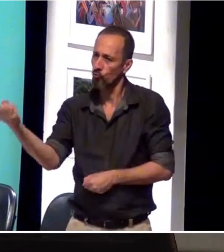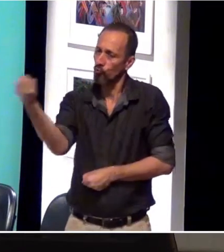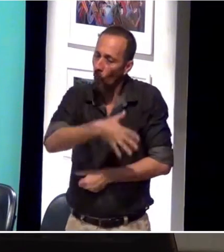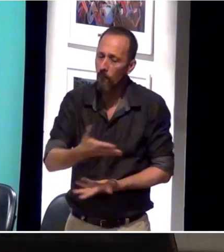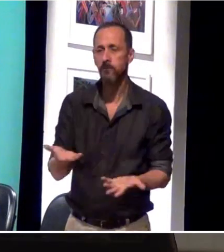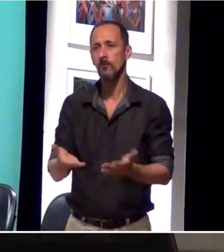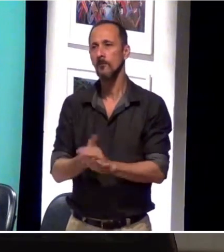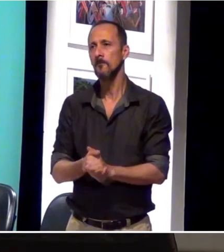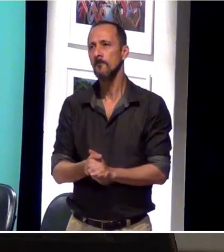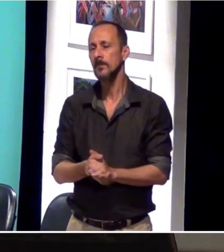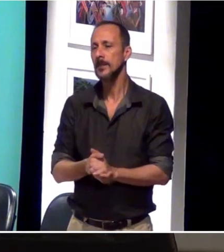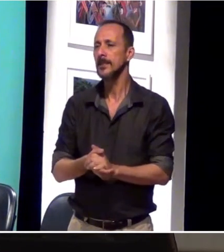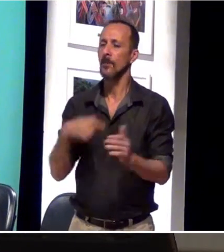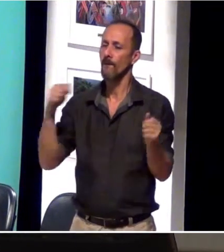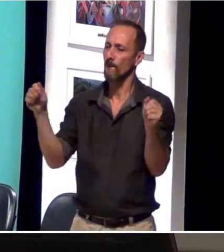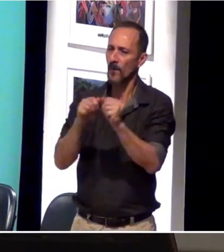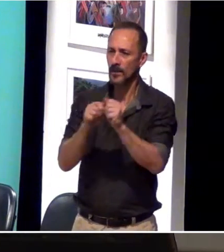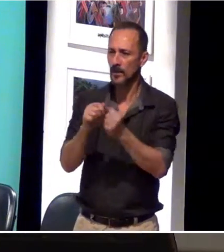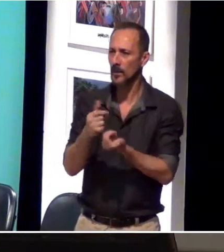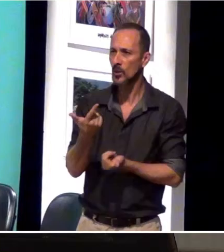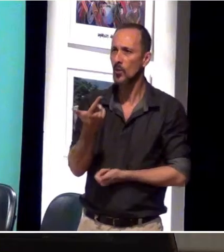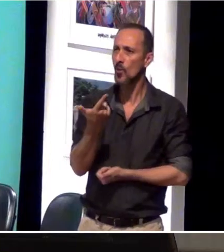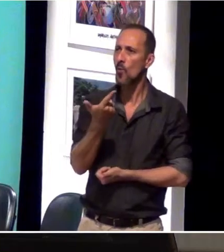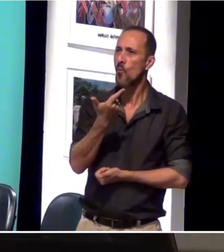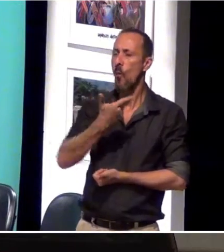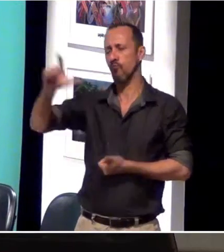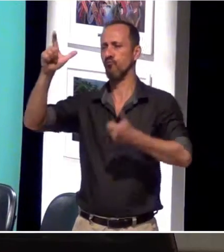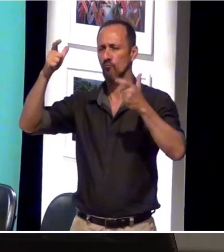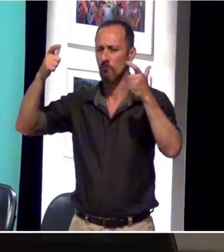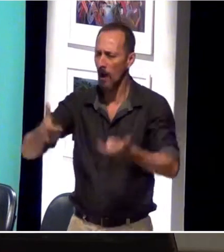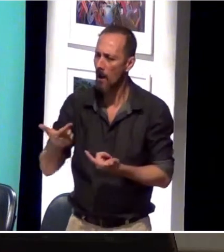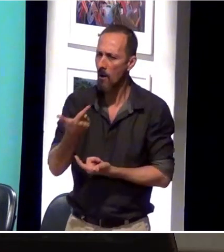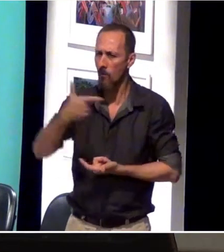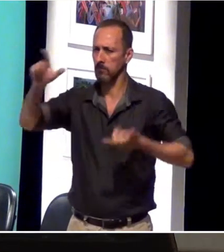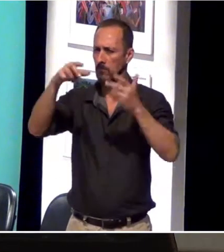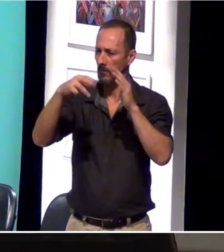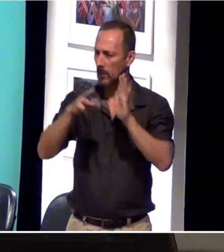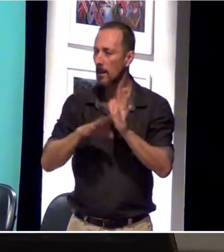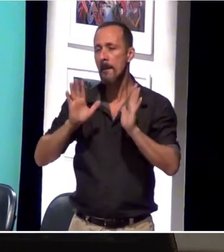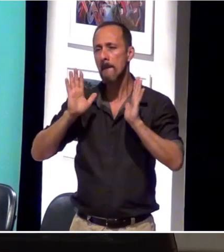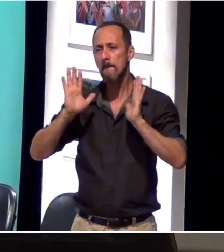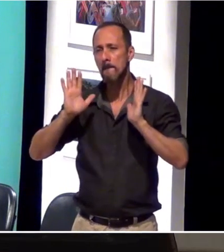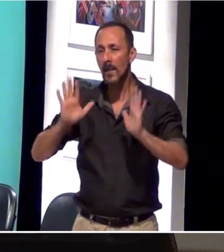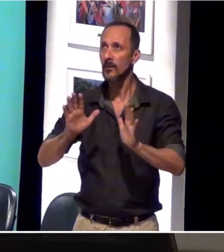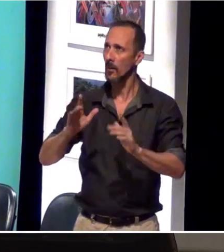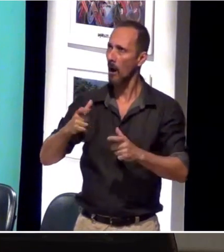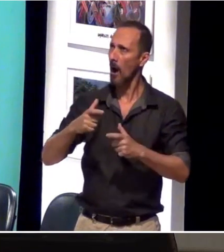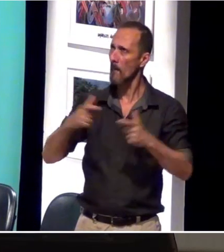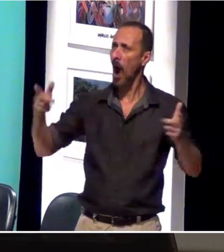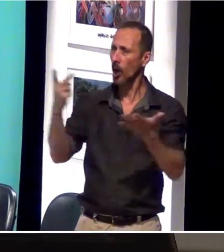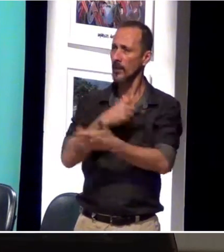tudo com outra amplitude, mas, basicamente, ainda Rio, São Paulo,